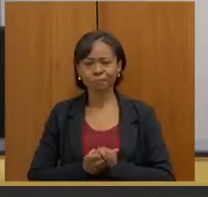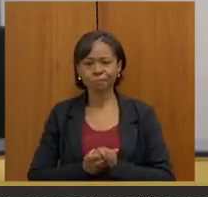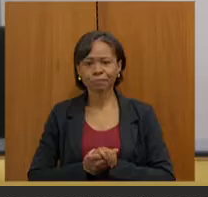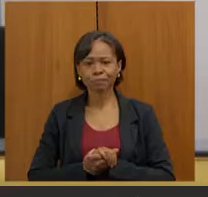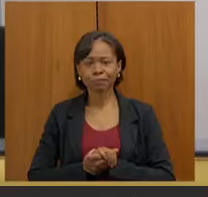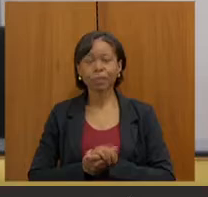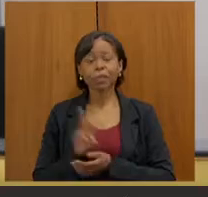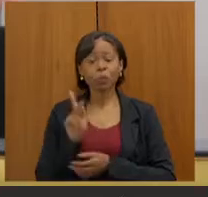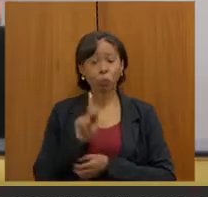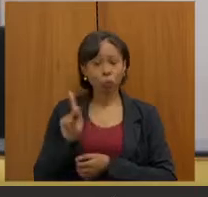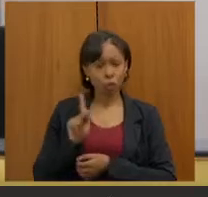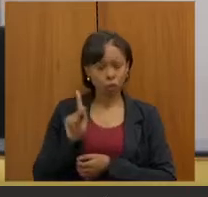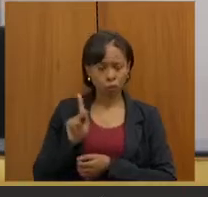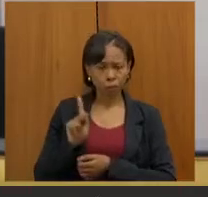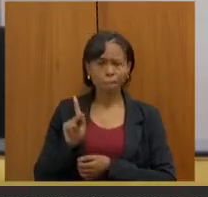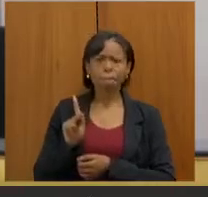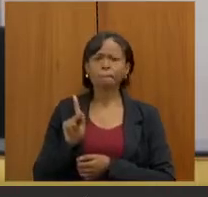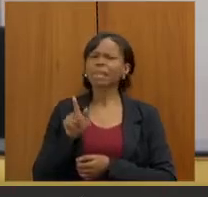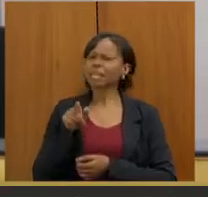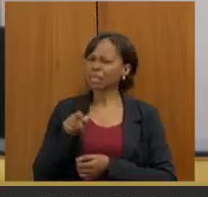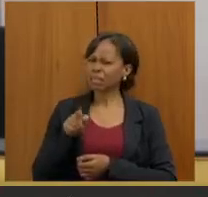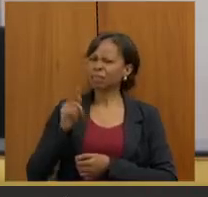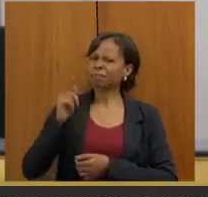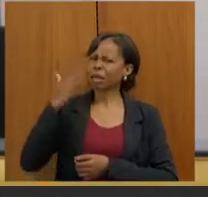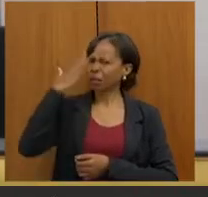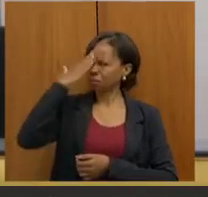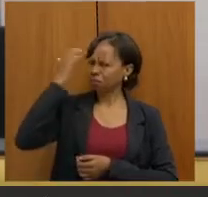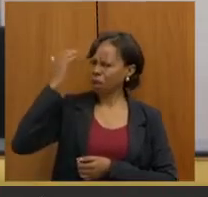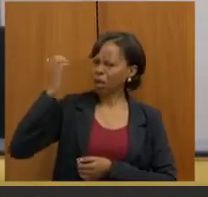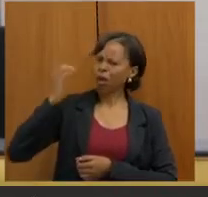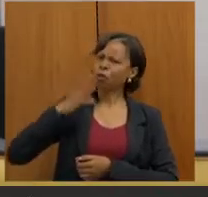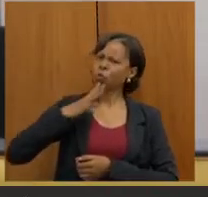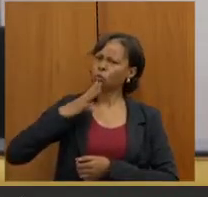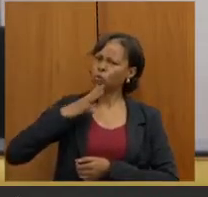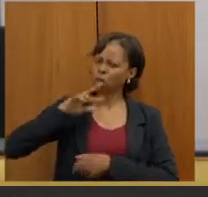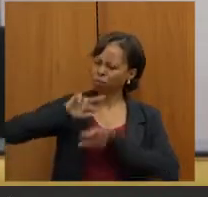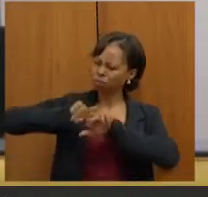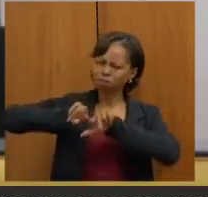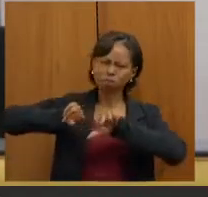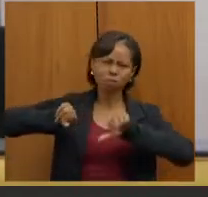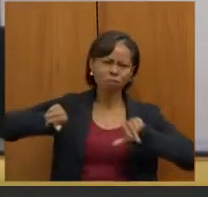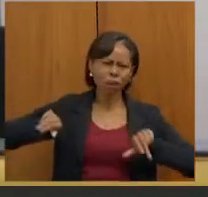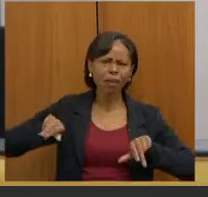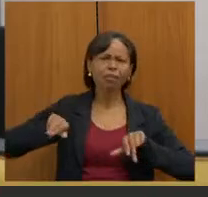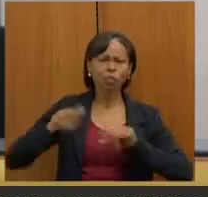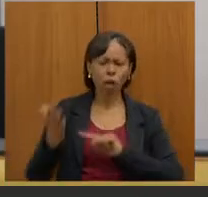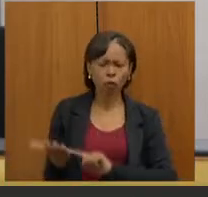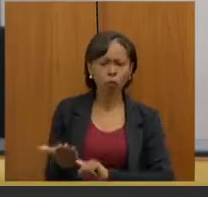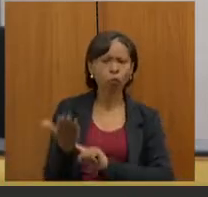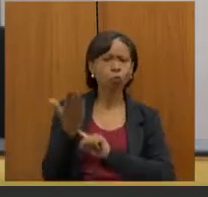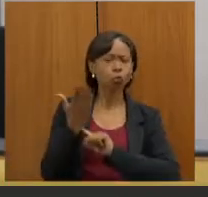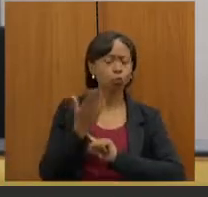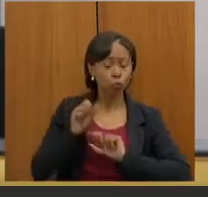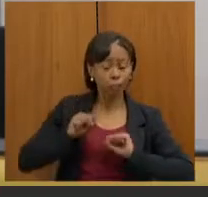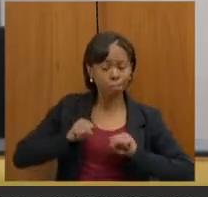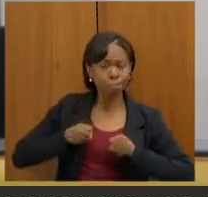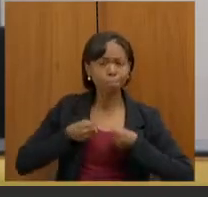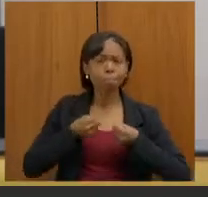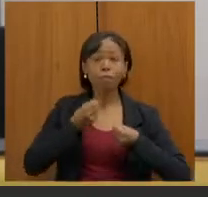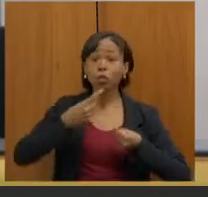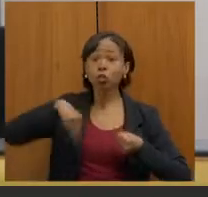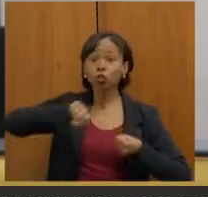de todo conhecimento que você vem nos fortalecendo todas